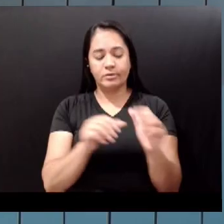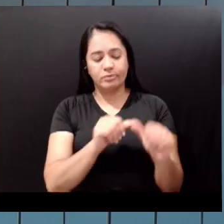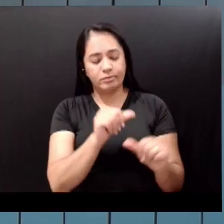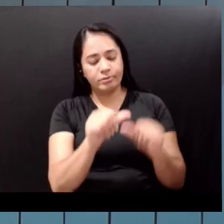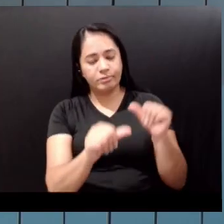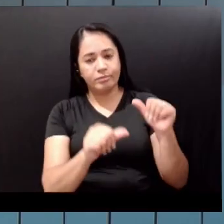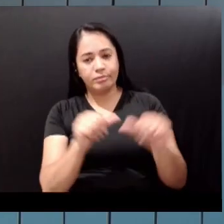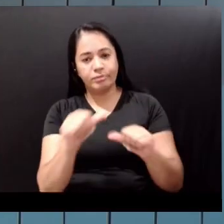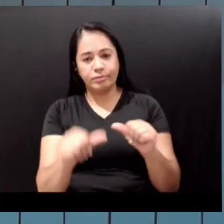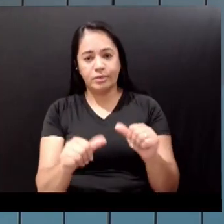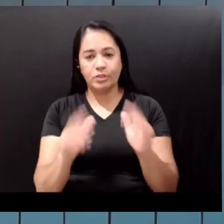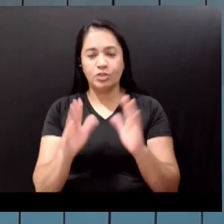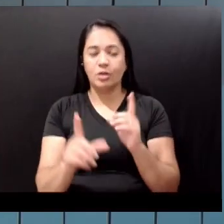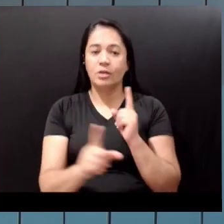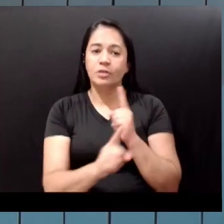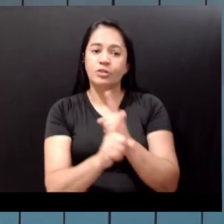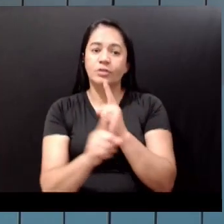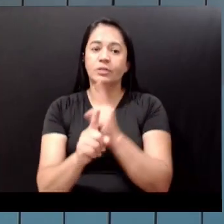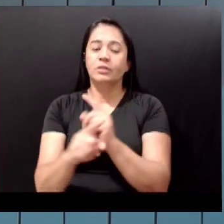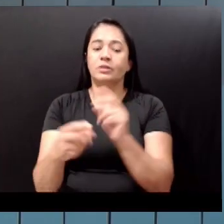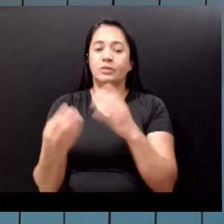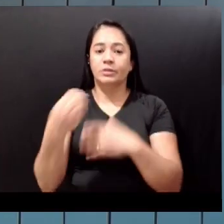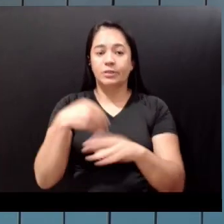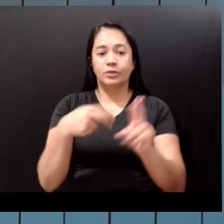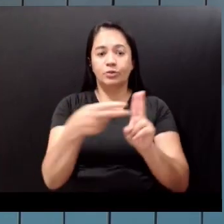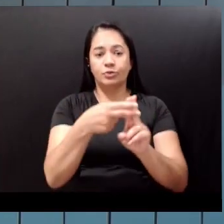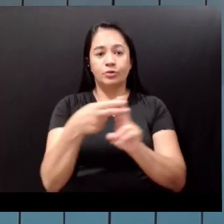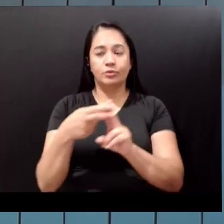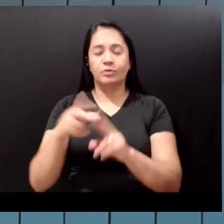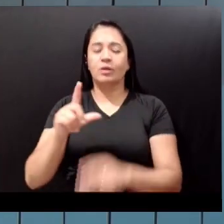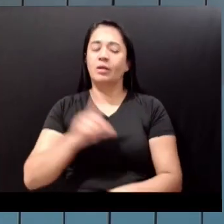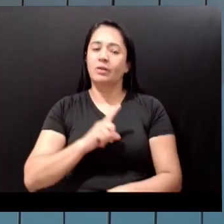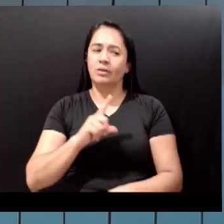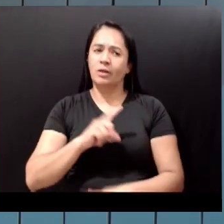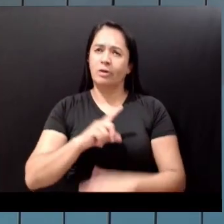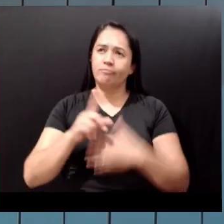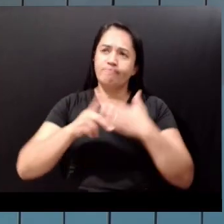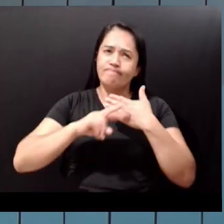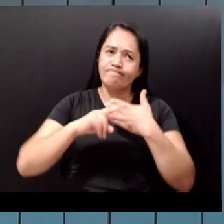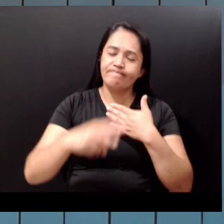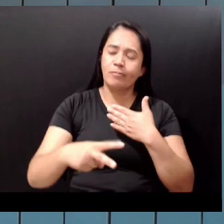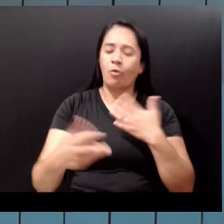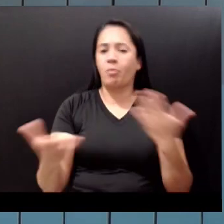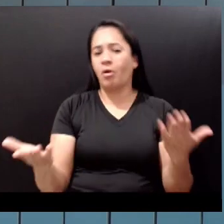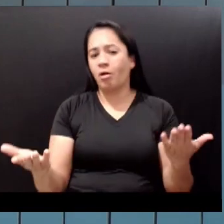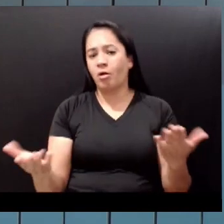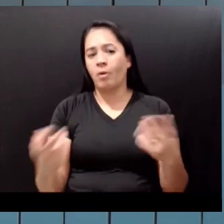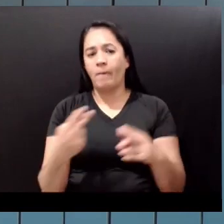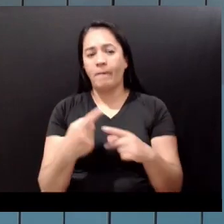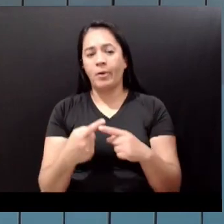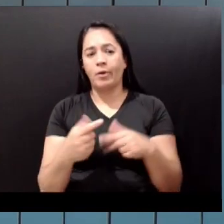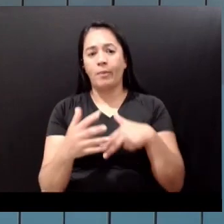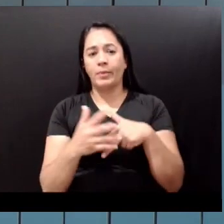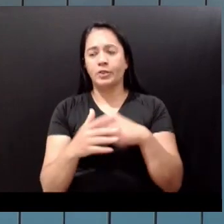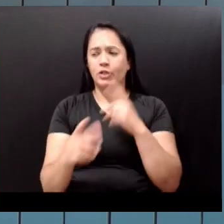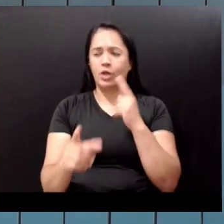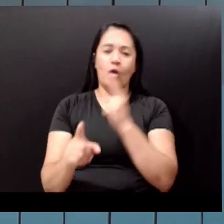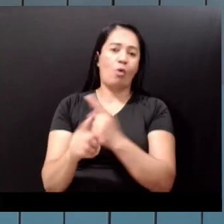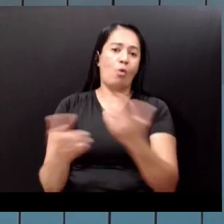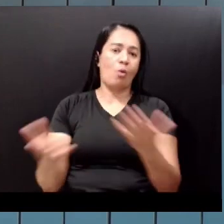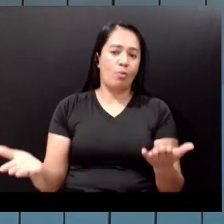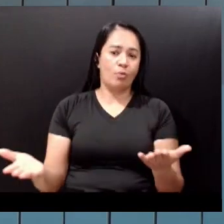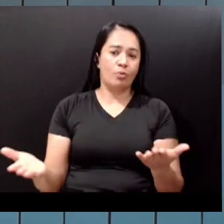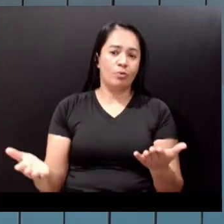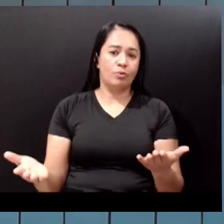essas mudanças de atendimento no SUS, vai ter algum impacto nesse sentido? O paciente vai